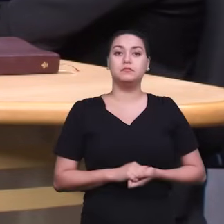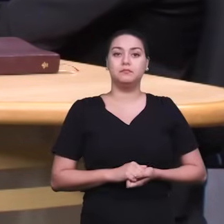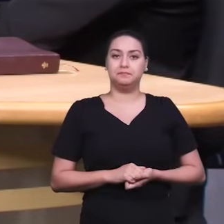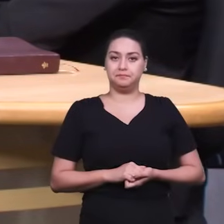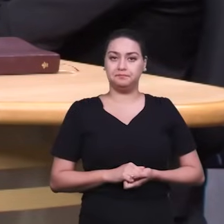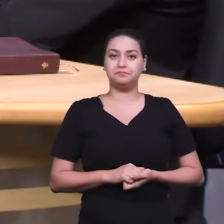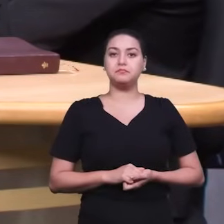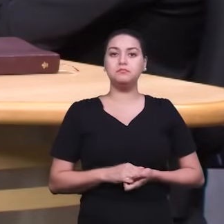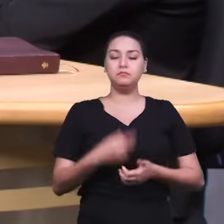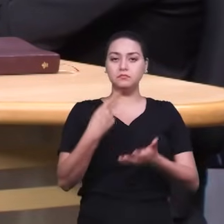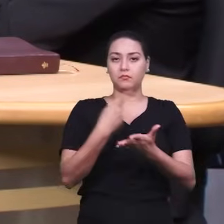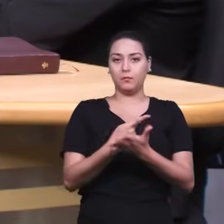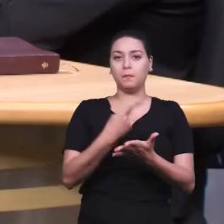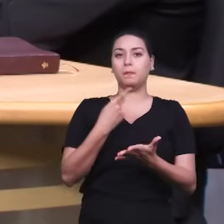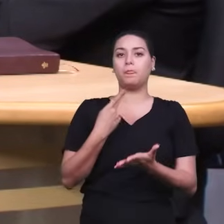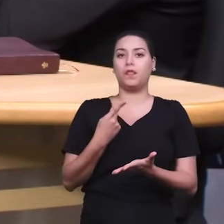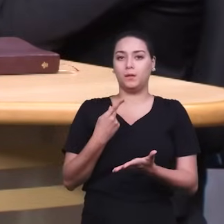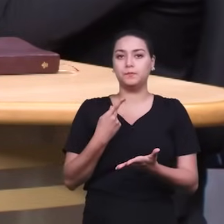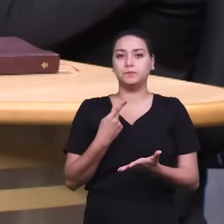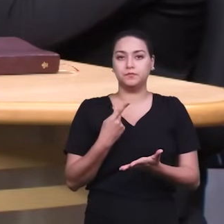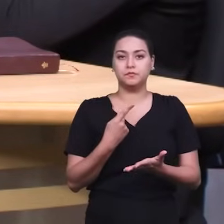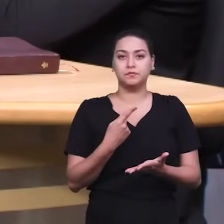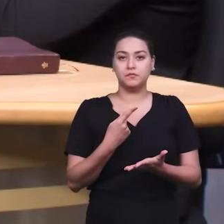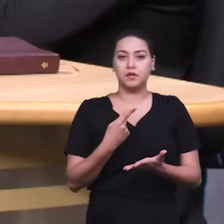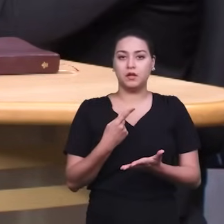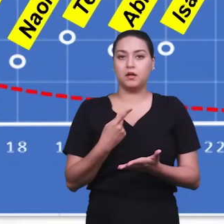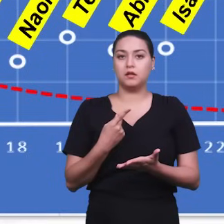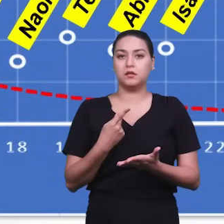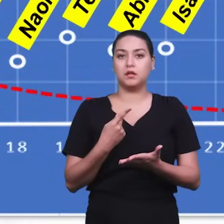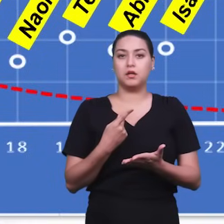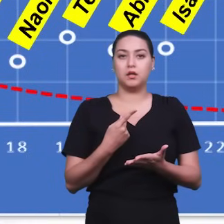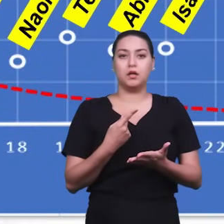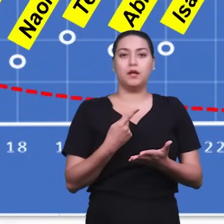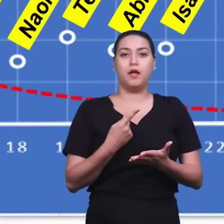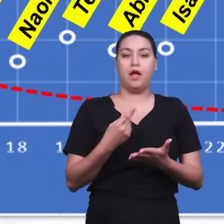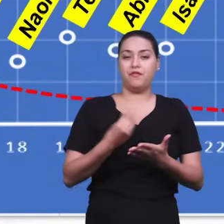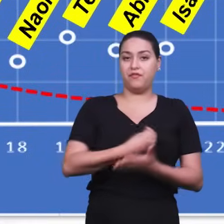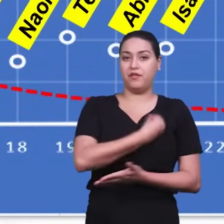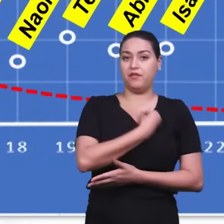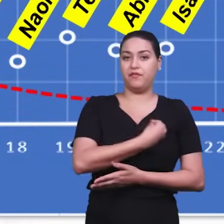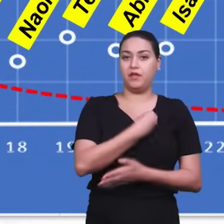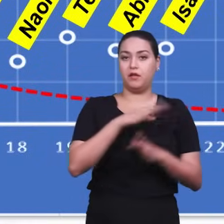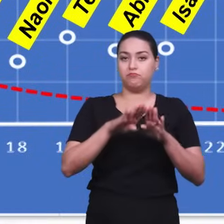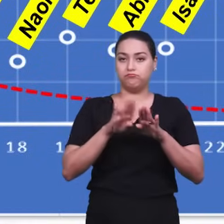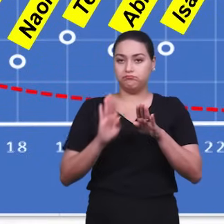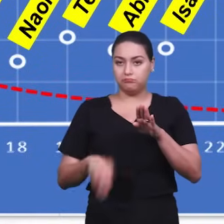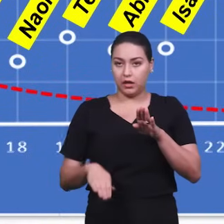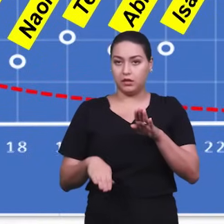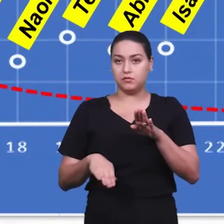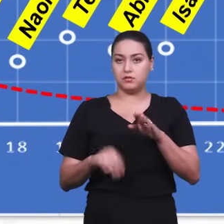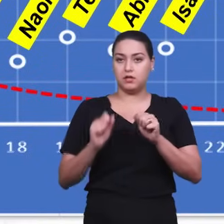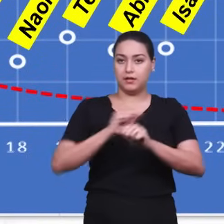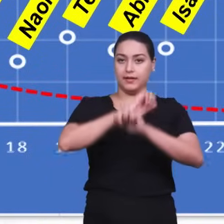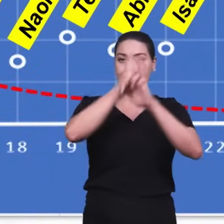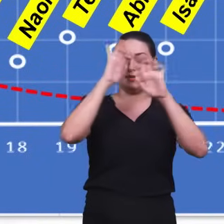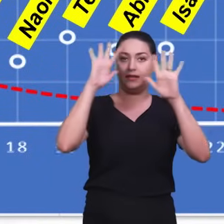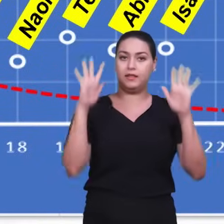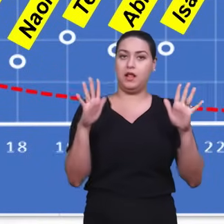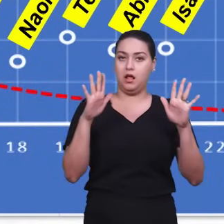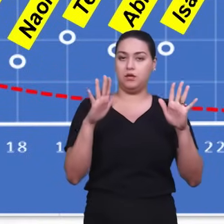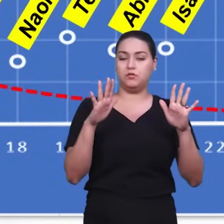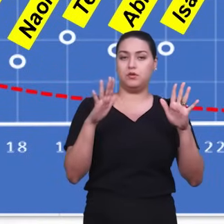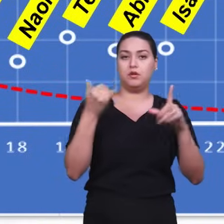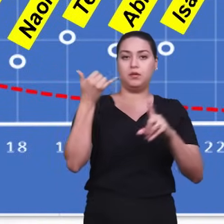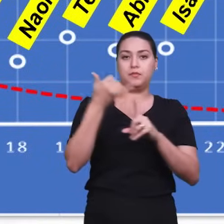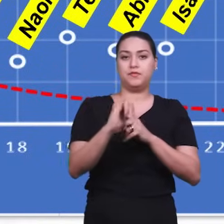partir do dilúvio, aconteceu alguma coisa que fez com que o homem passasse a viver menos. Aí a gente